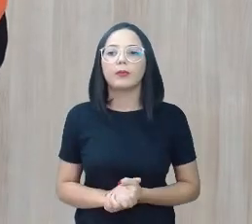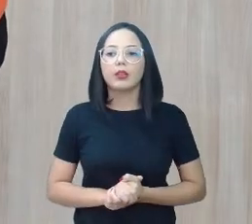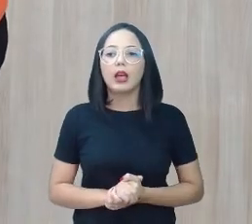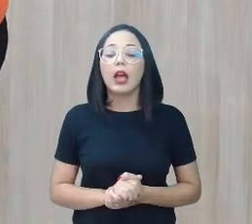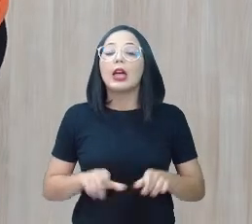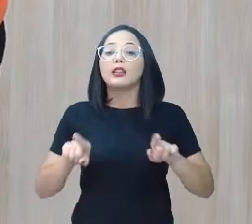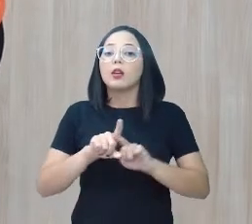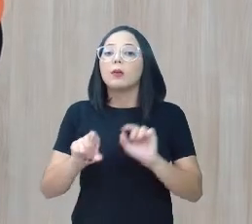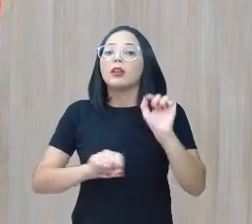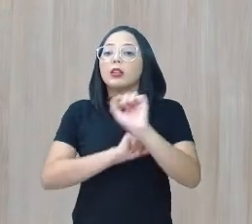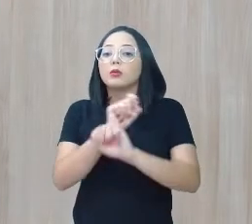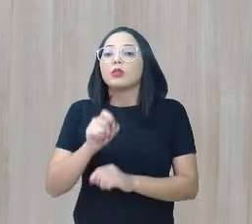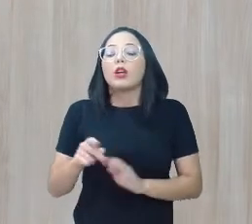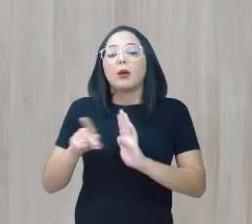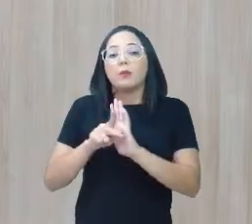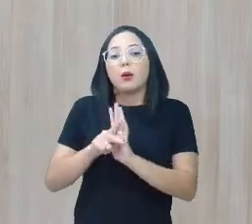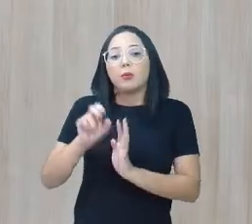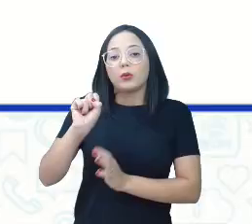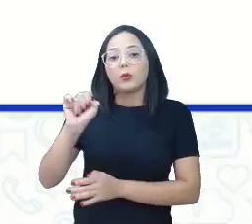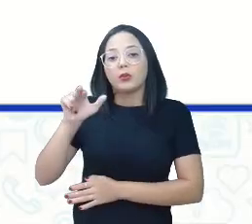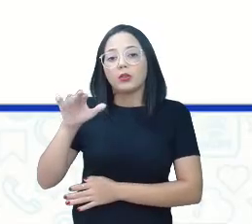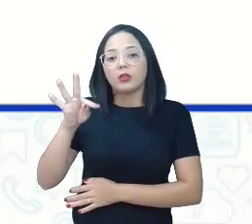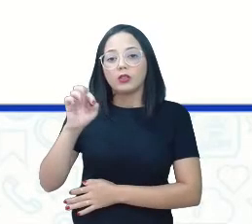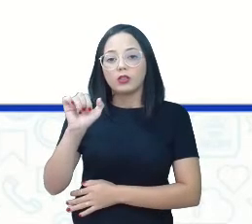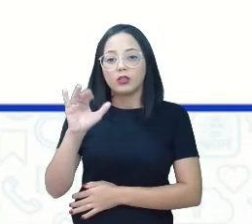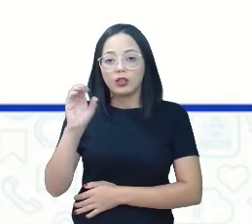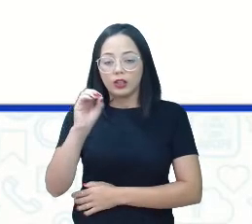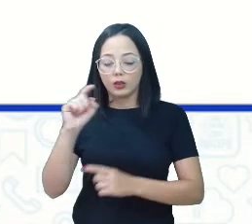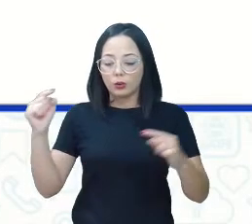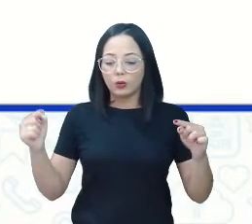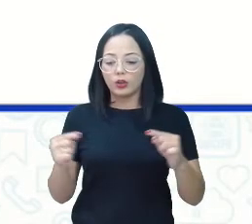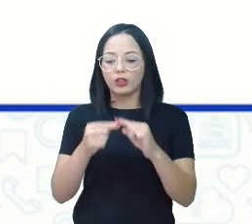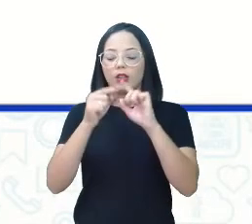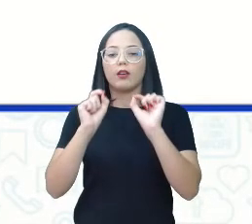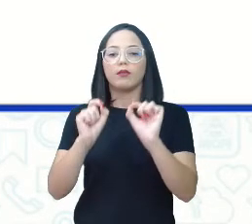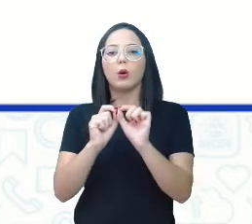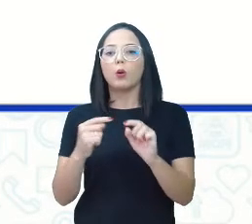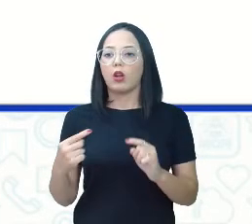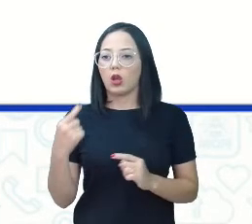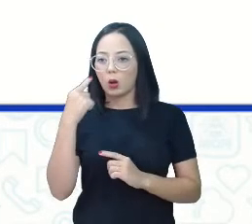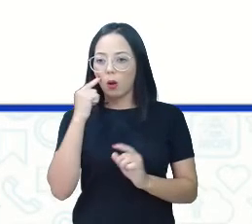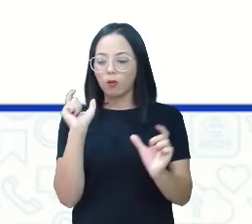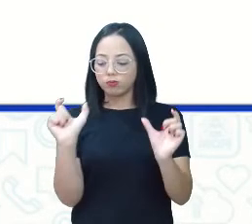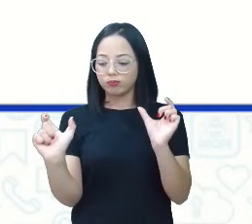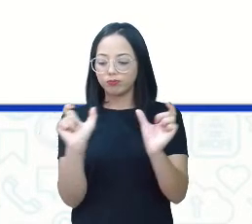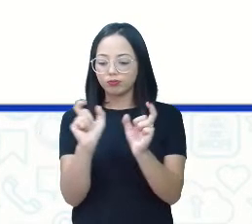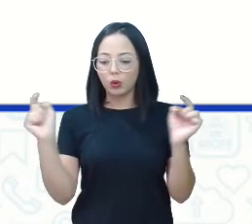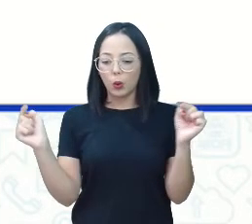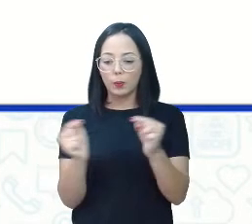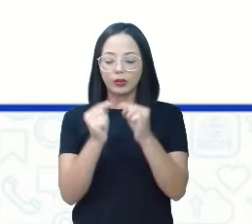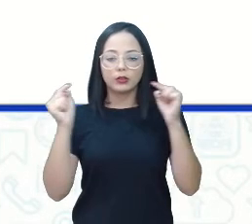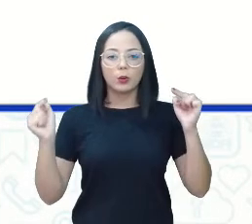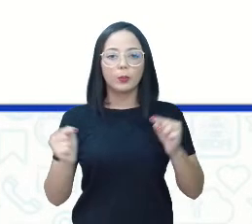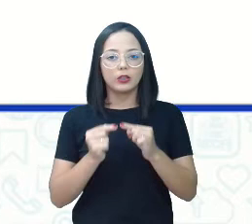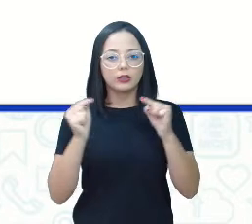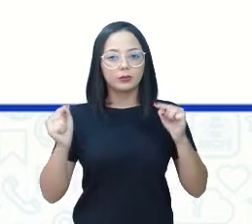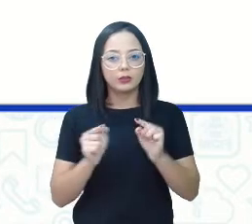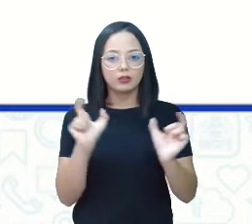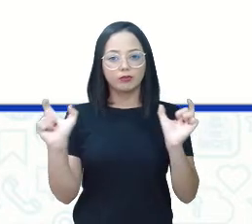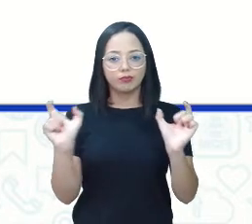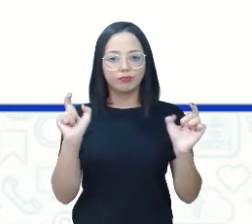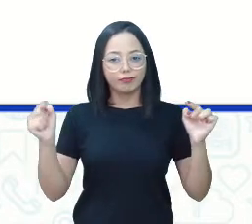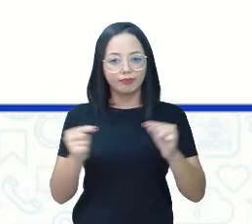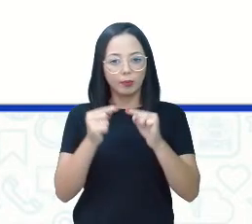Temos também um nível sintático, é aquele que tem a ver com as combinações entre as palavras,